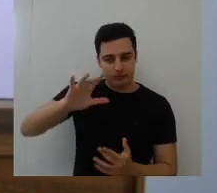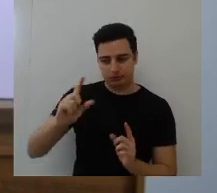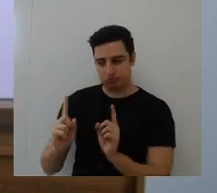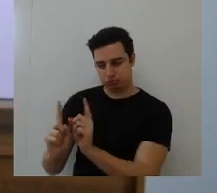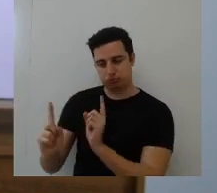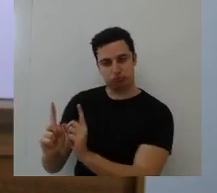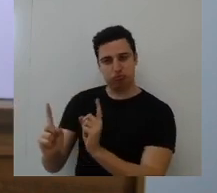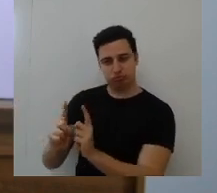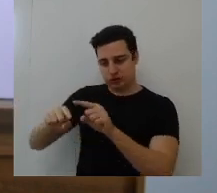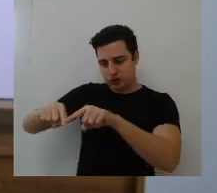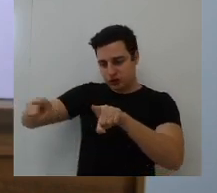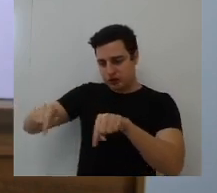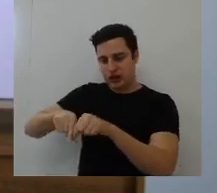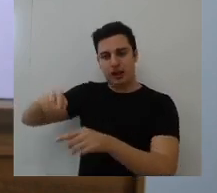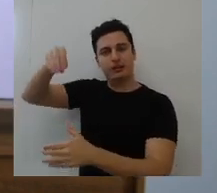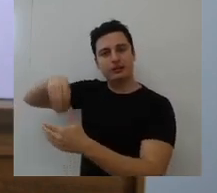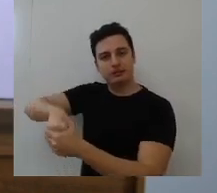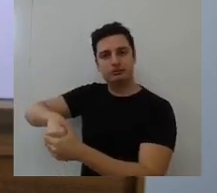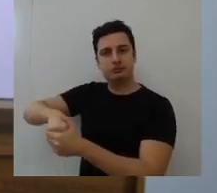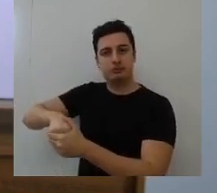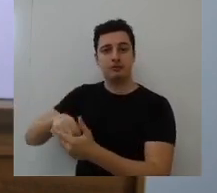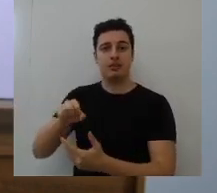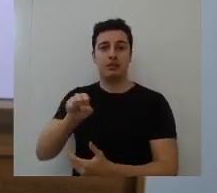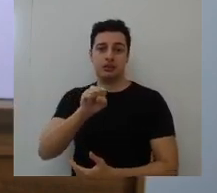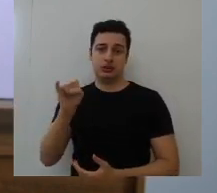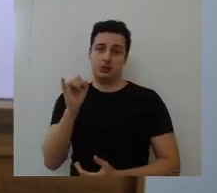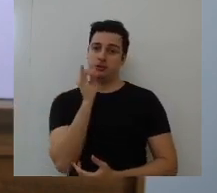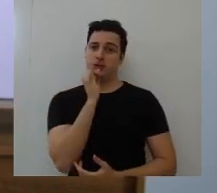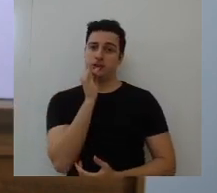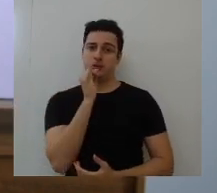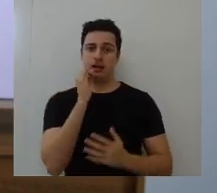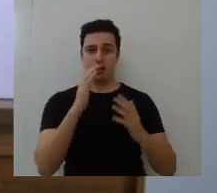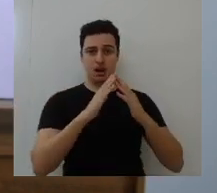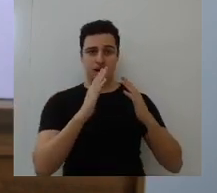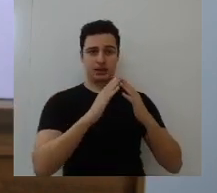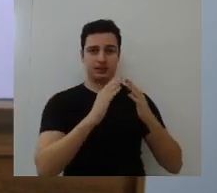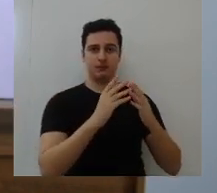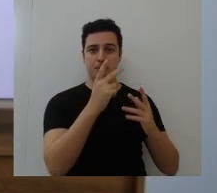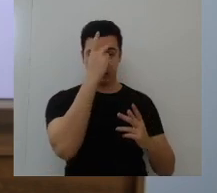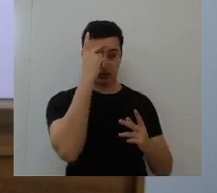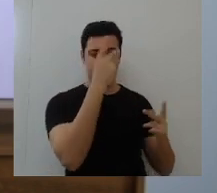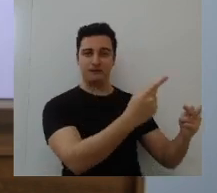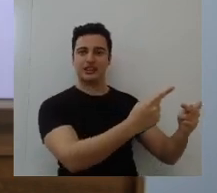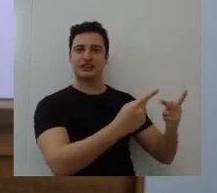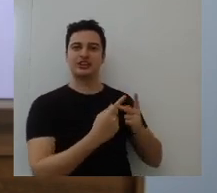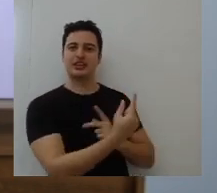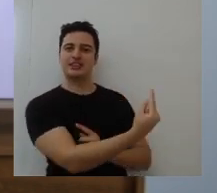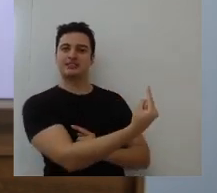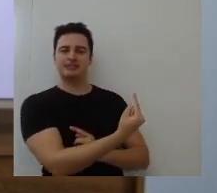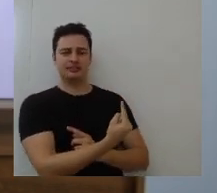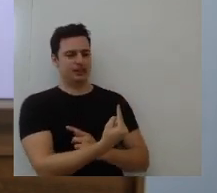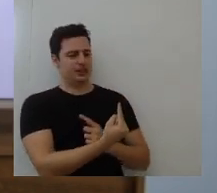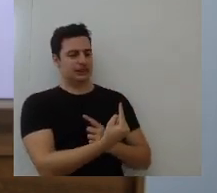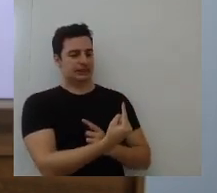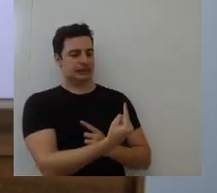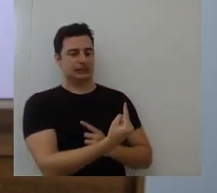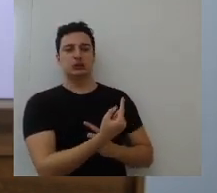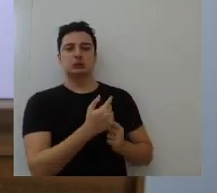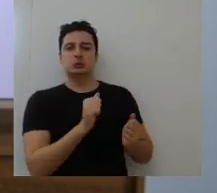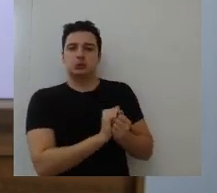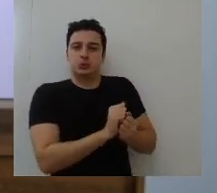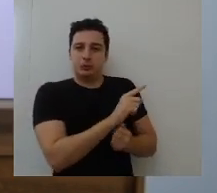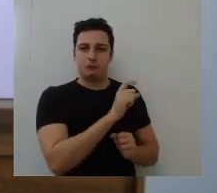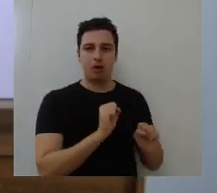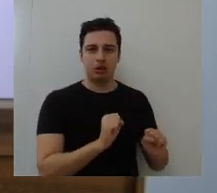que não fosse parente, essa mulher ela tinha que sair da sala, ela não poderia ficar no mesmo ambiente que os homens, ou seja, ela